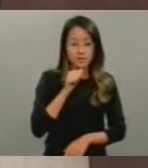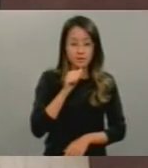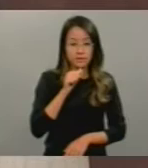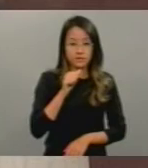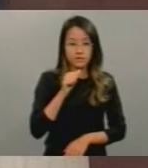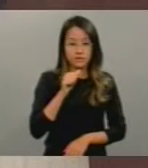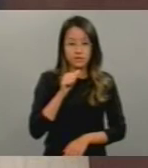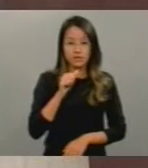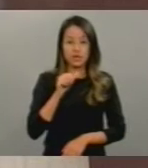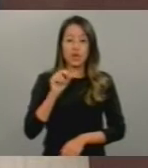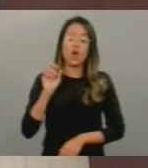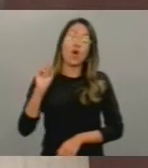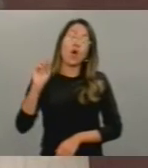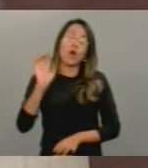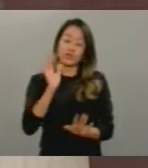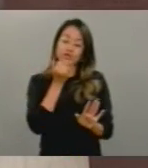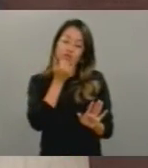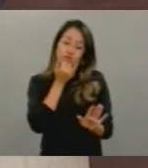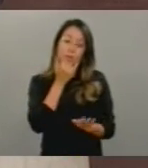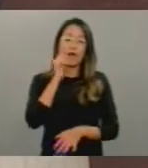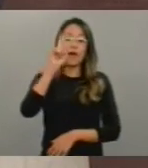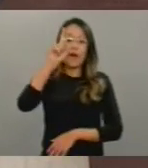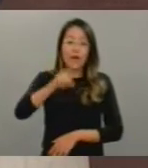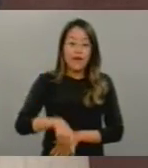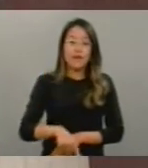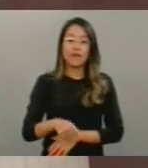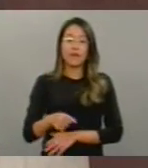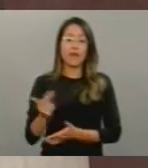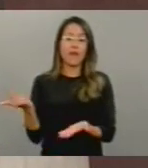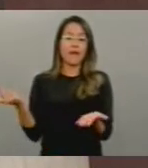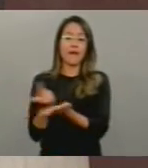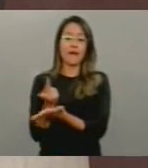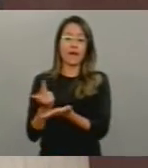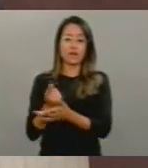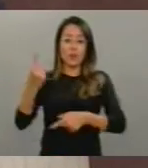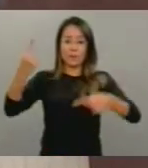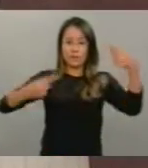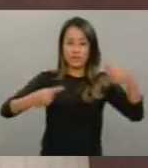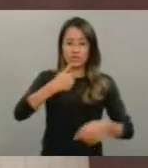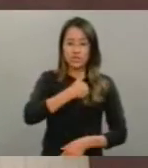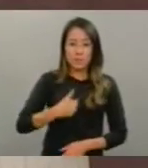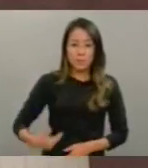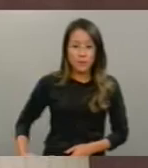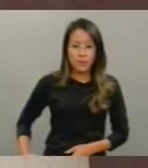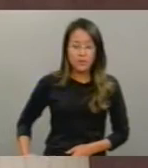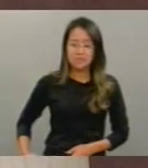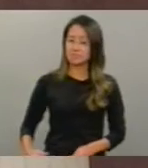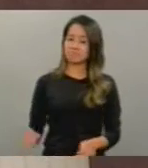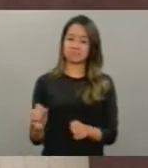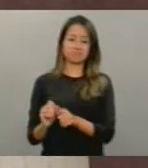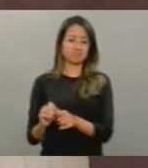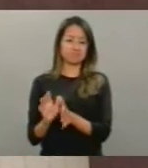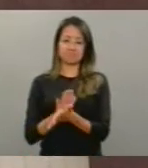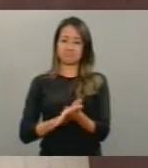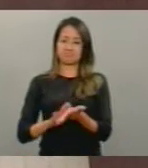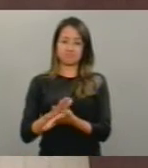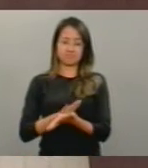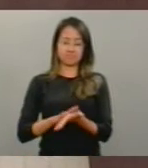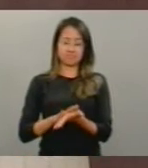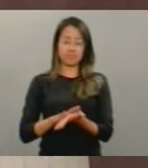termos um ataque às políticas públicas e um ataque aos direitos de mulheres. O presidente